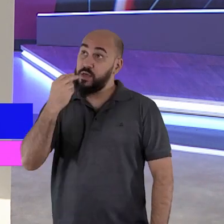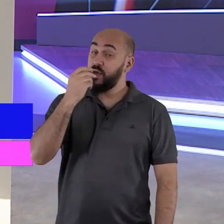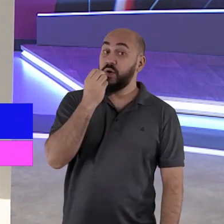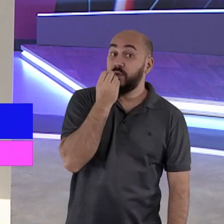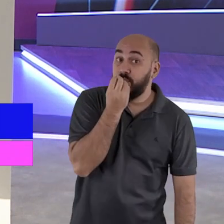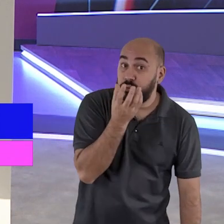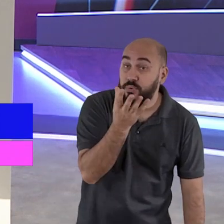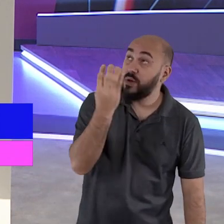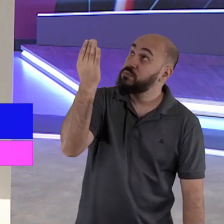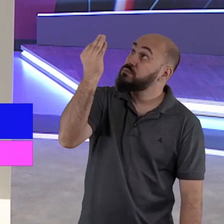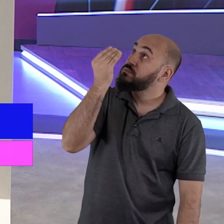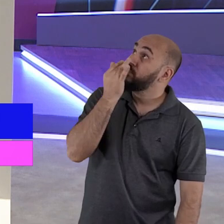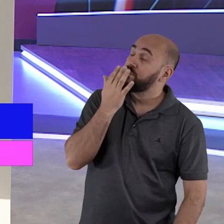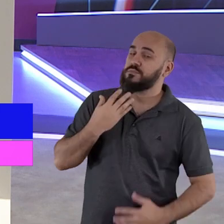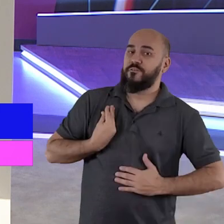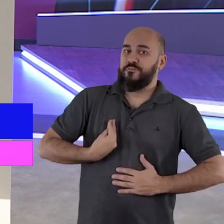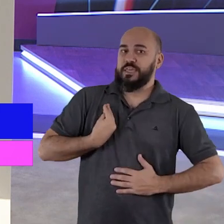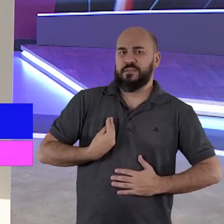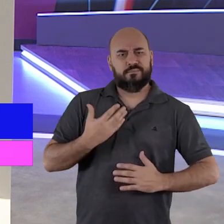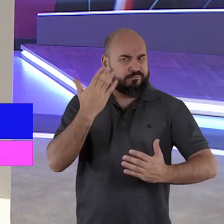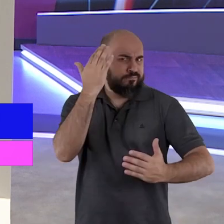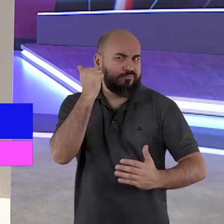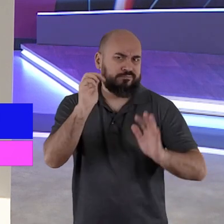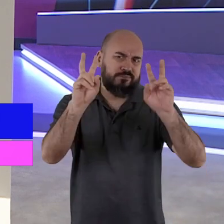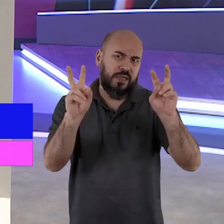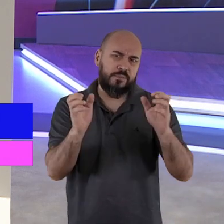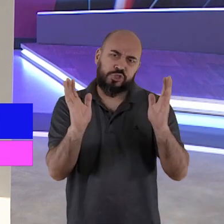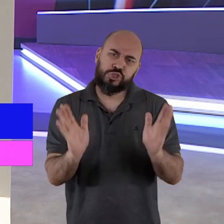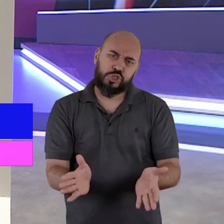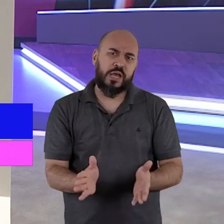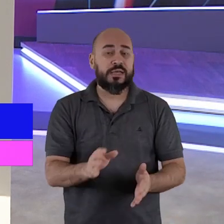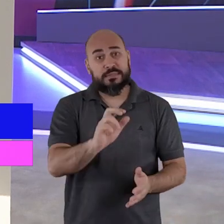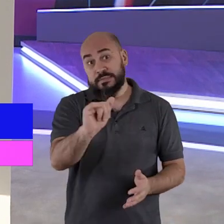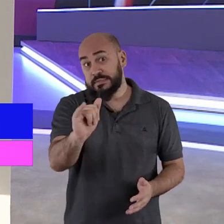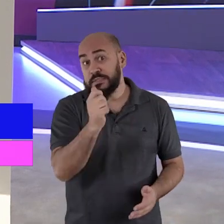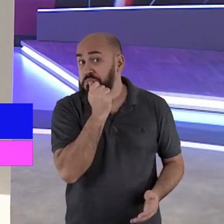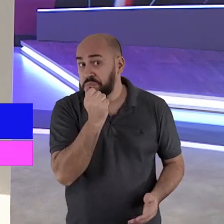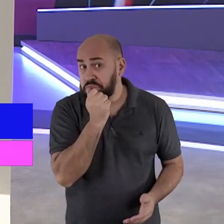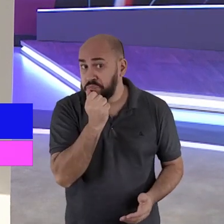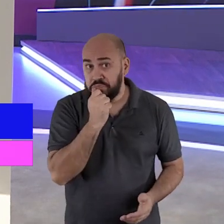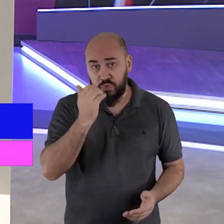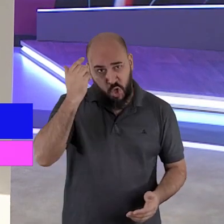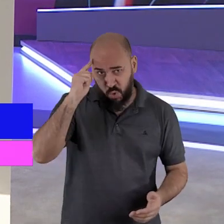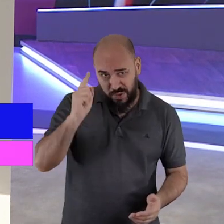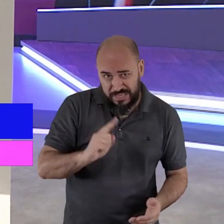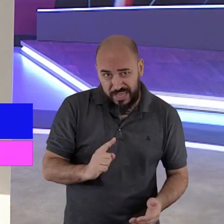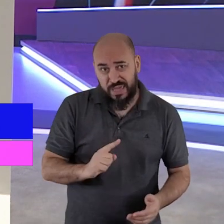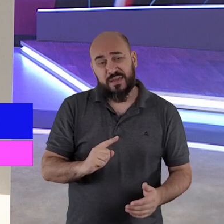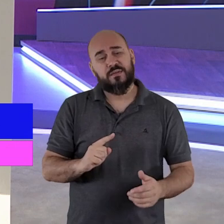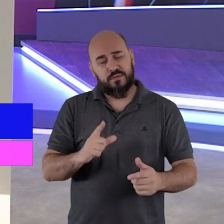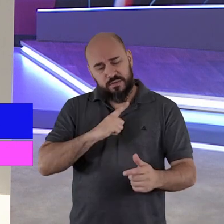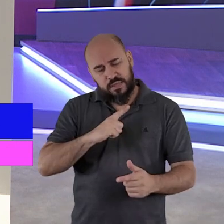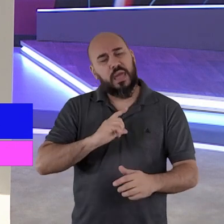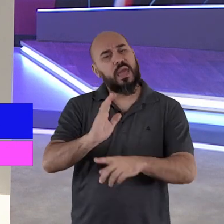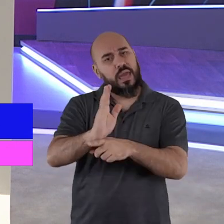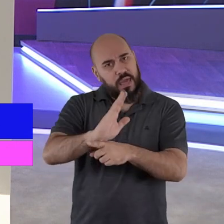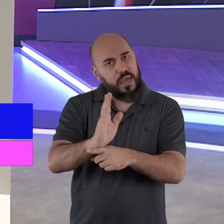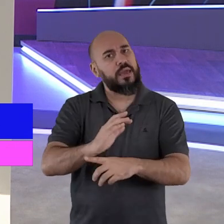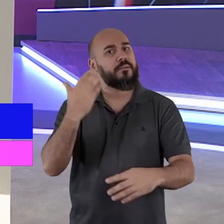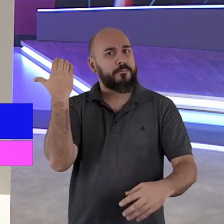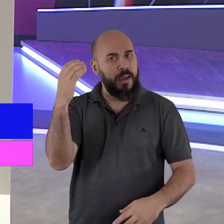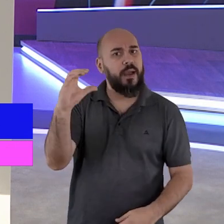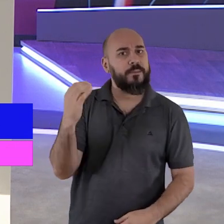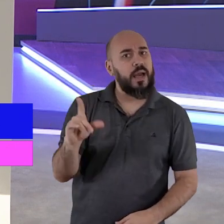só resgatar os programas anteriores e você vai encontrar um que nós vamos falar exatamente sobre a morte. E lá você